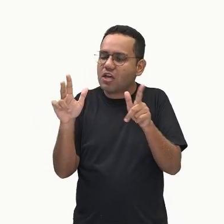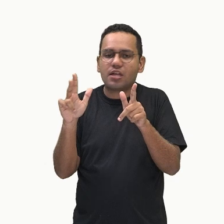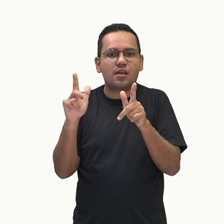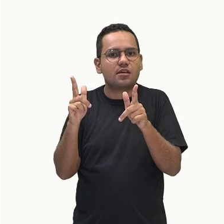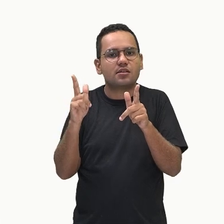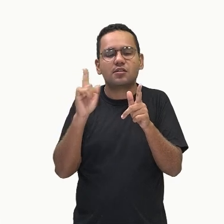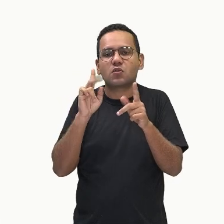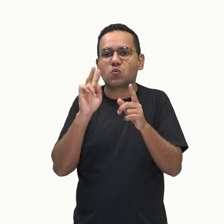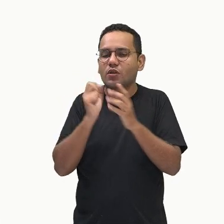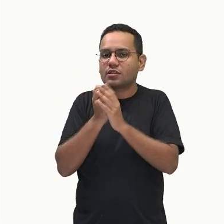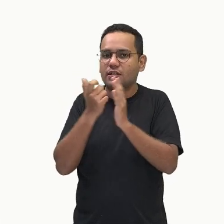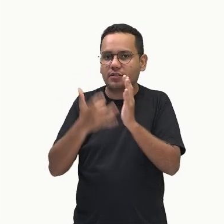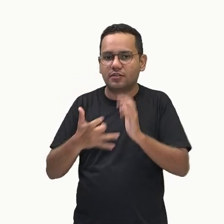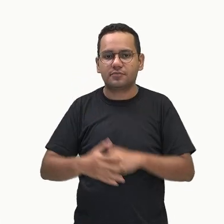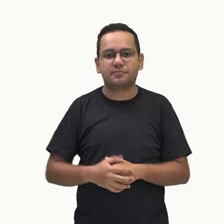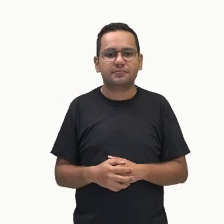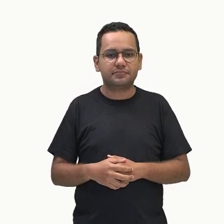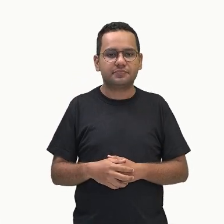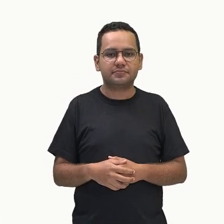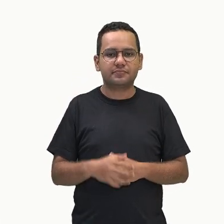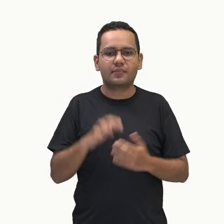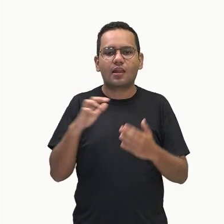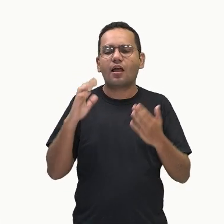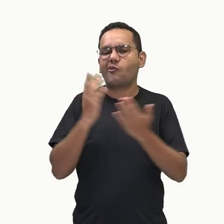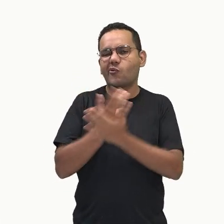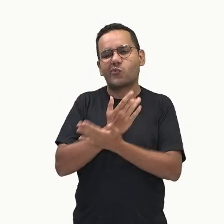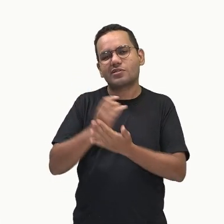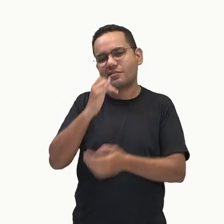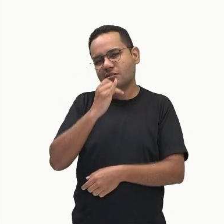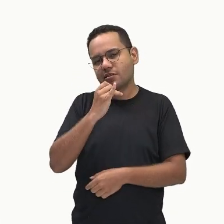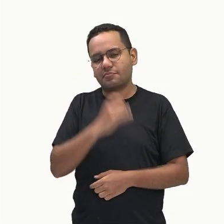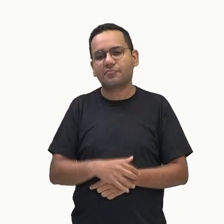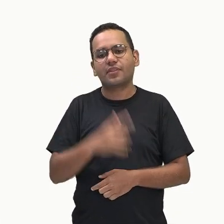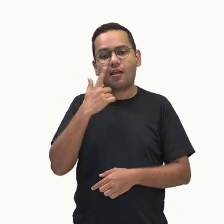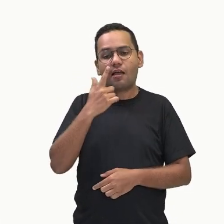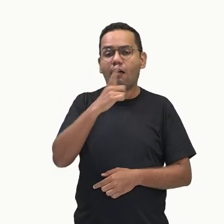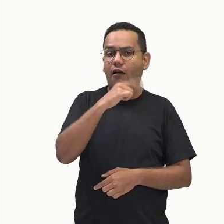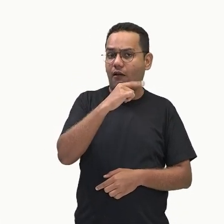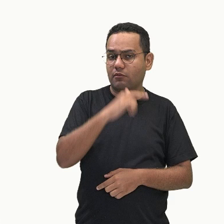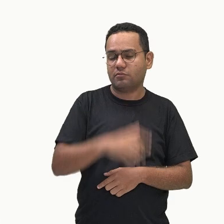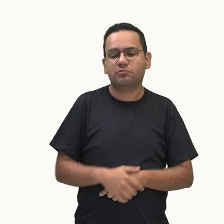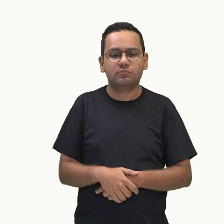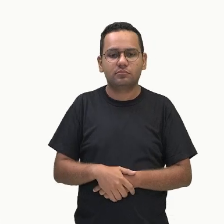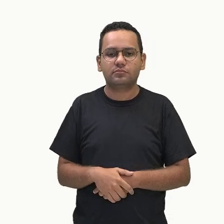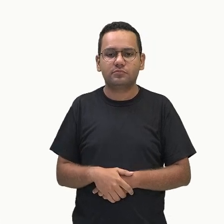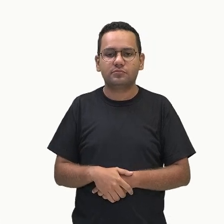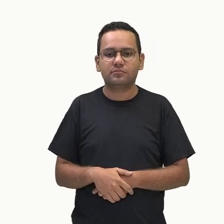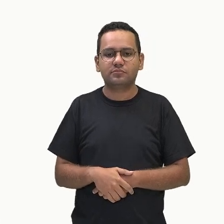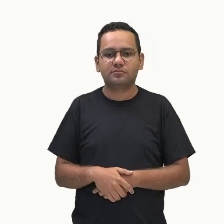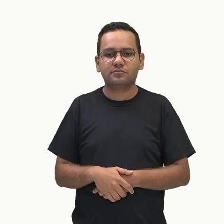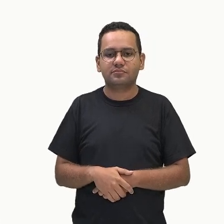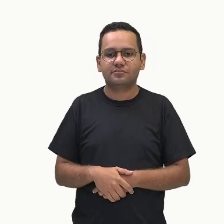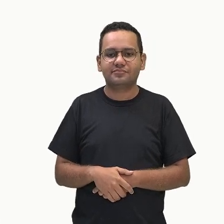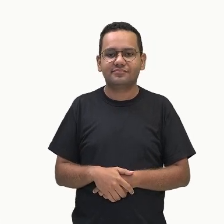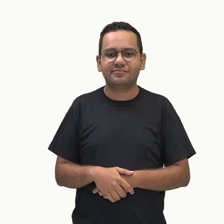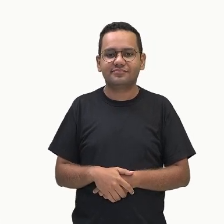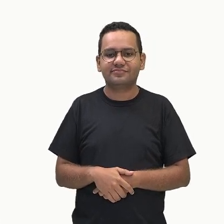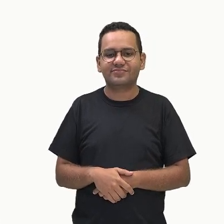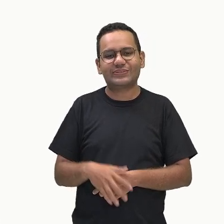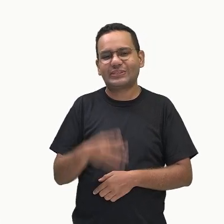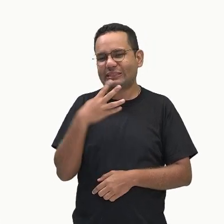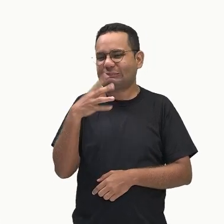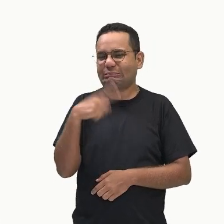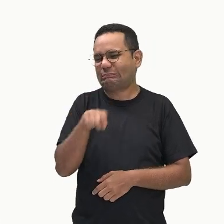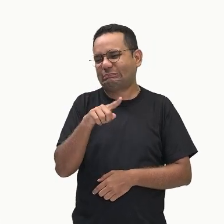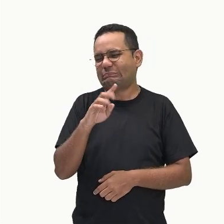exemplos de compostos. Nós temos a água. Ninguém conhece a água, ninguém sabe onde que tem água, né? Tem na